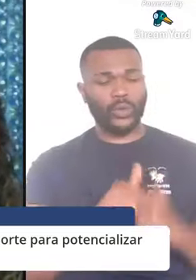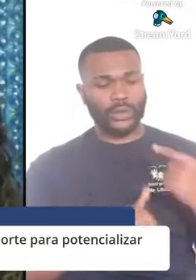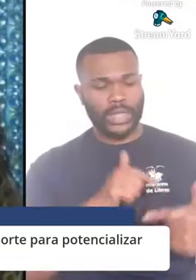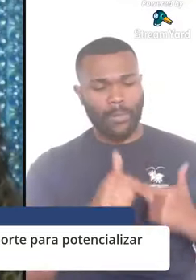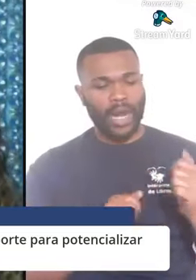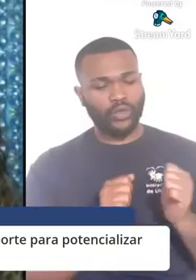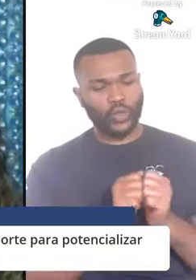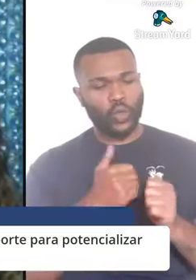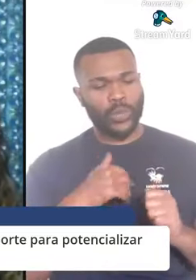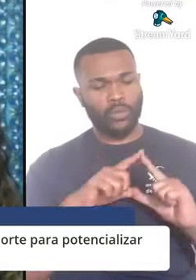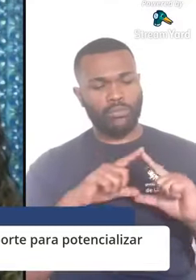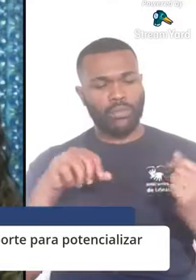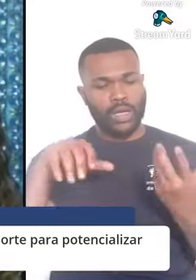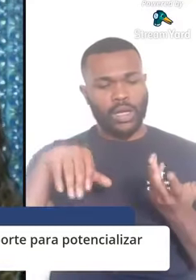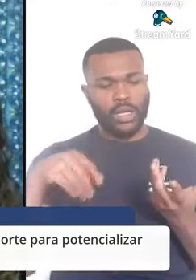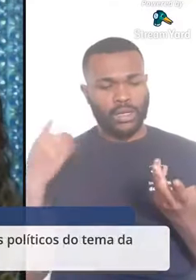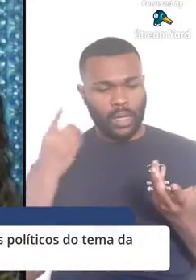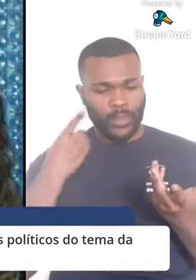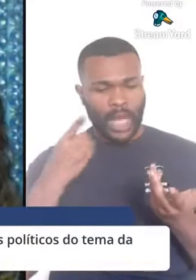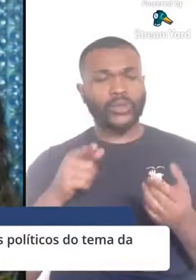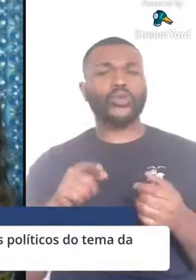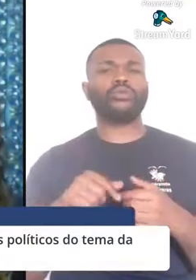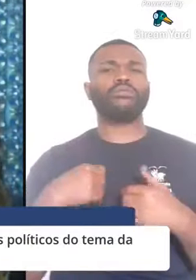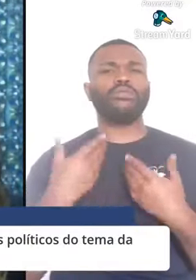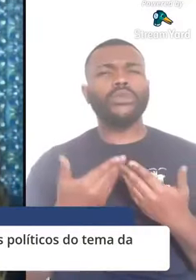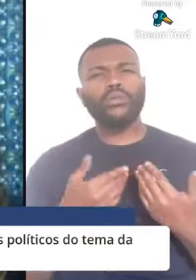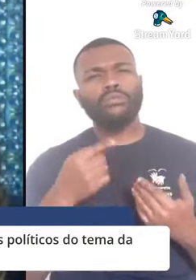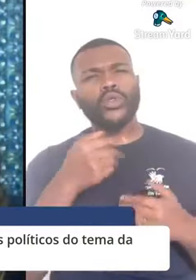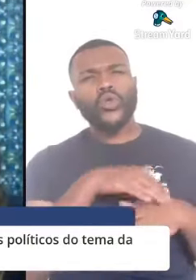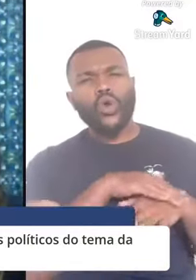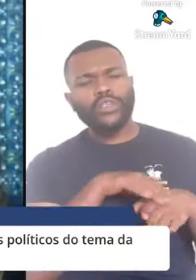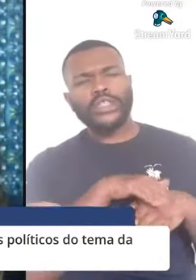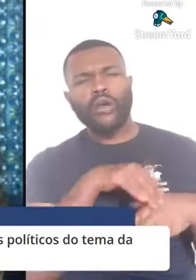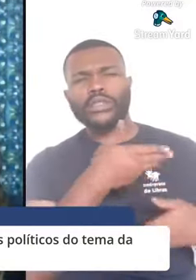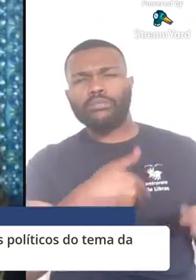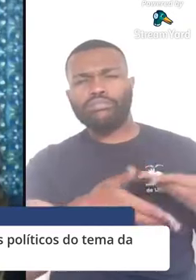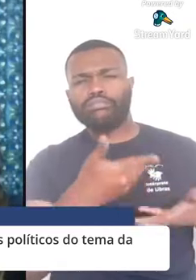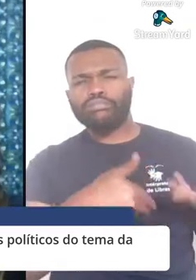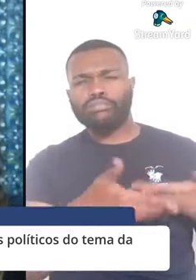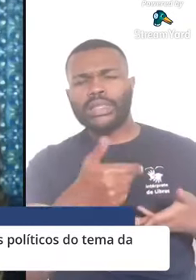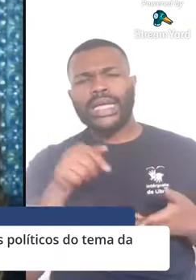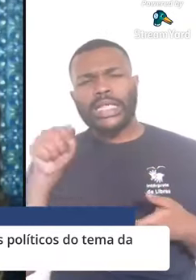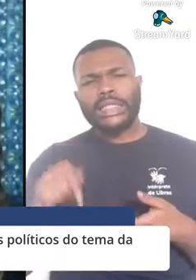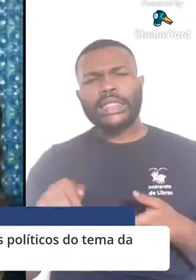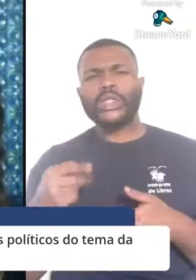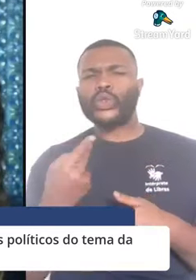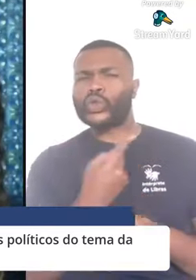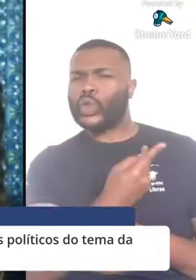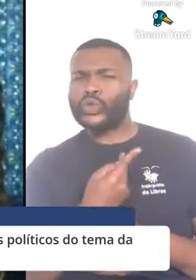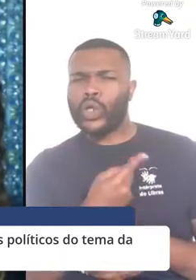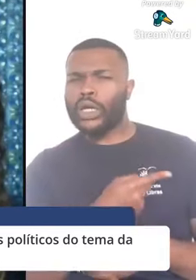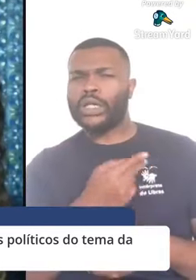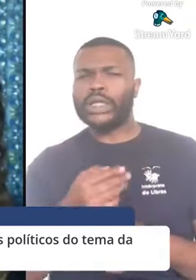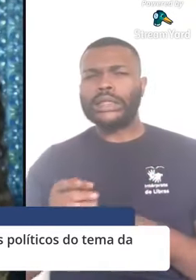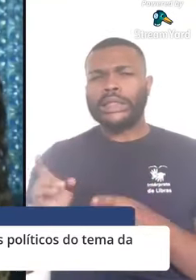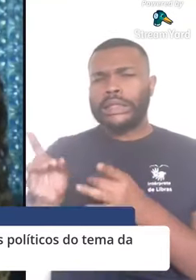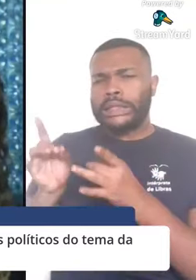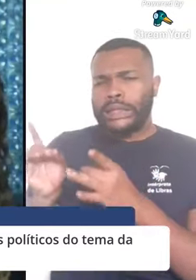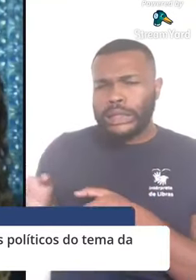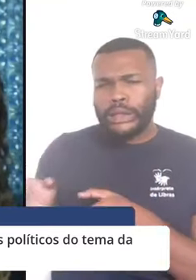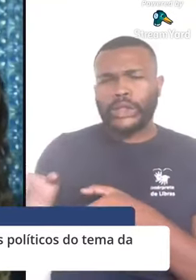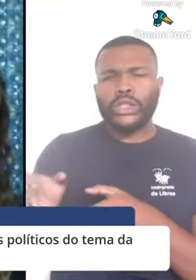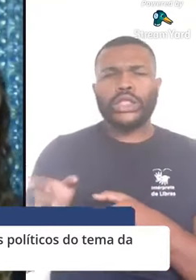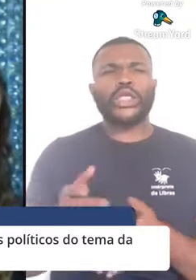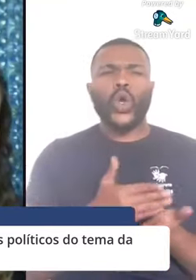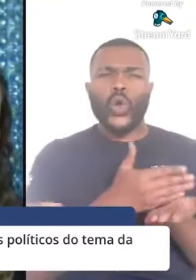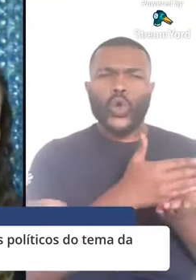Deputados. E aí a gente começou a amadurecer essa ideia, poxa, e se a gente de repente saísse, né, e começasse a fazer esse trabalho como empresa, né, do